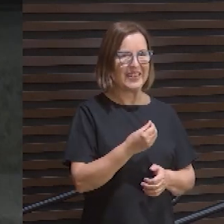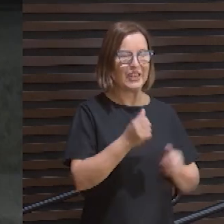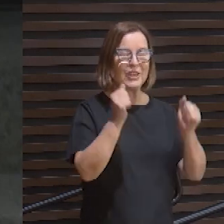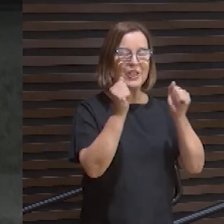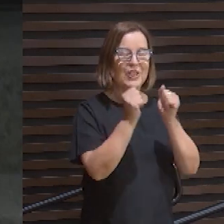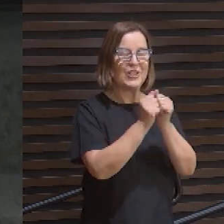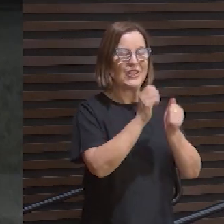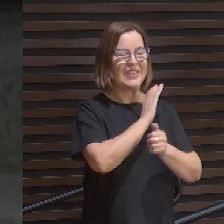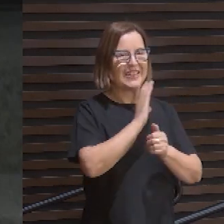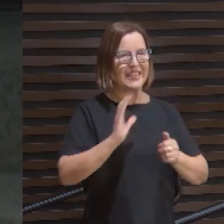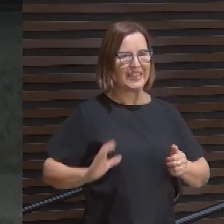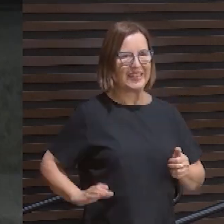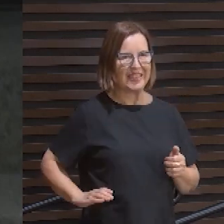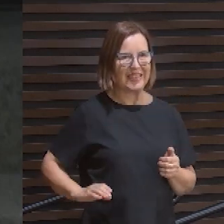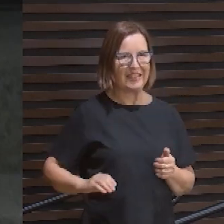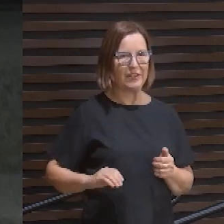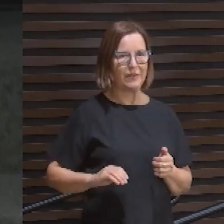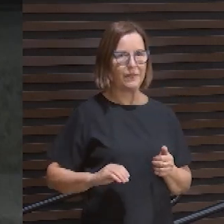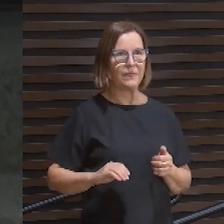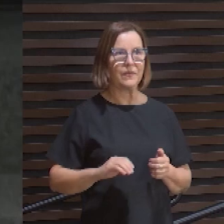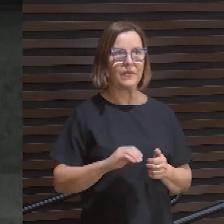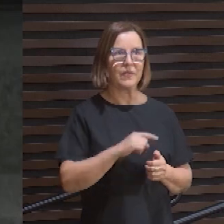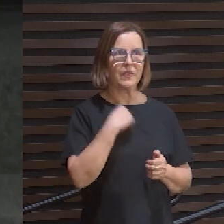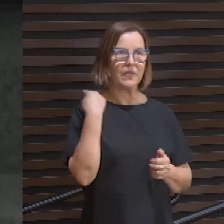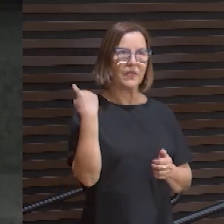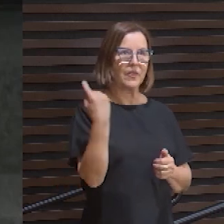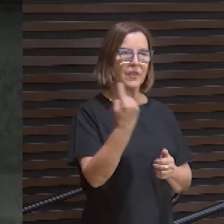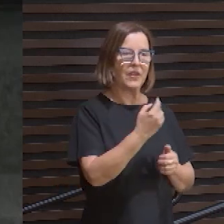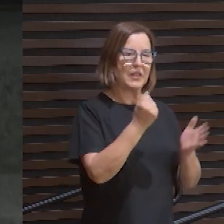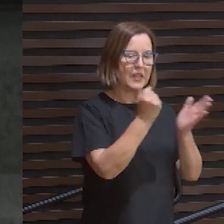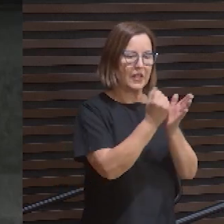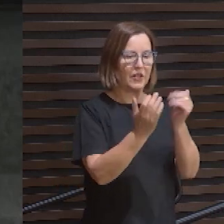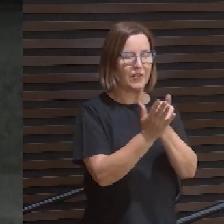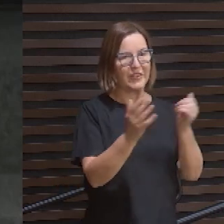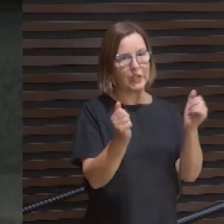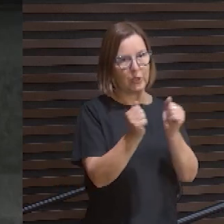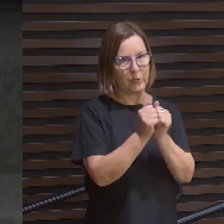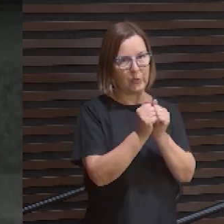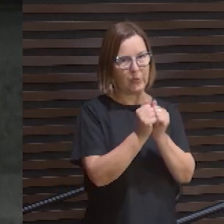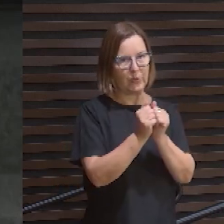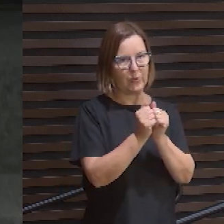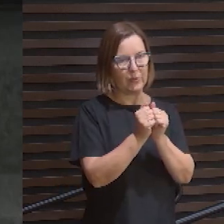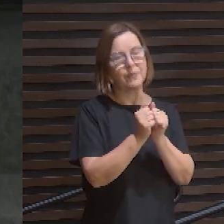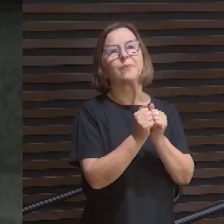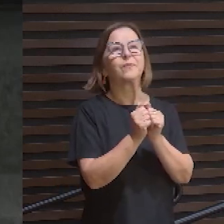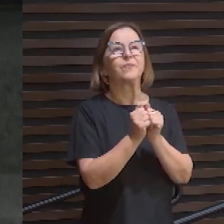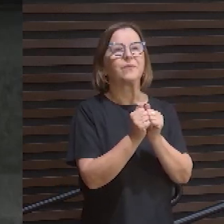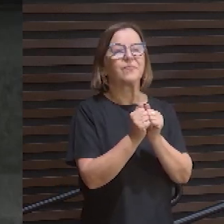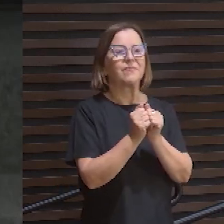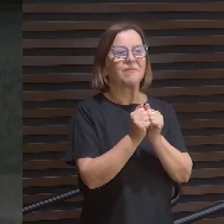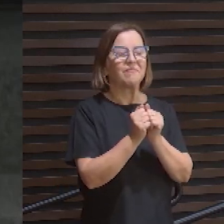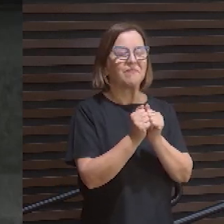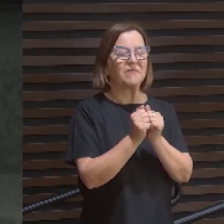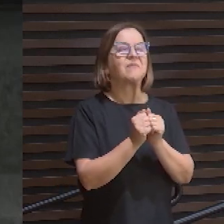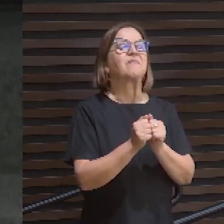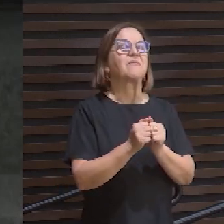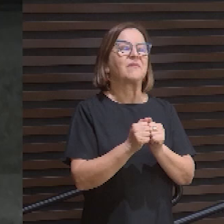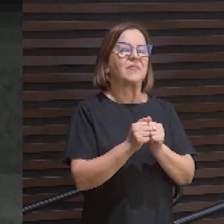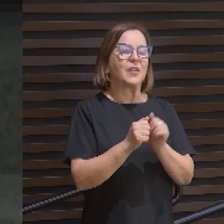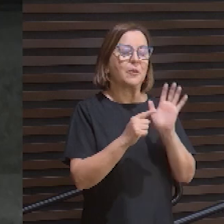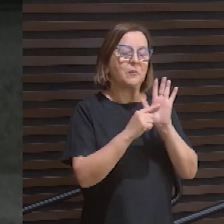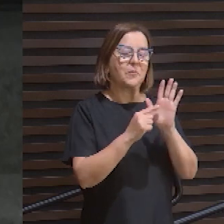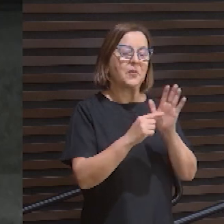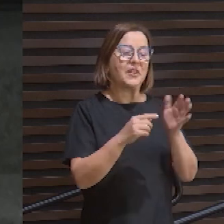Ele. A co-crucificação é a porta para a verdadeira união com